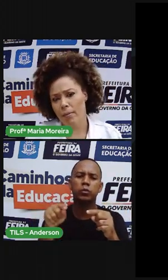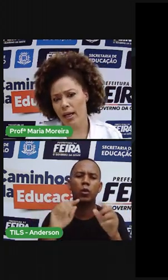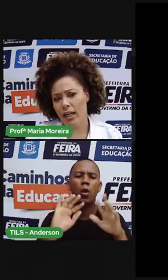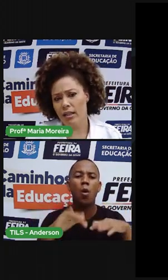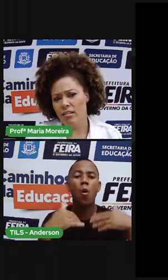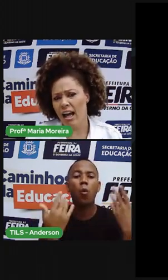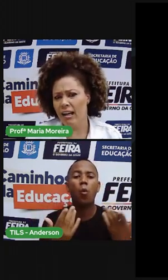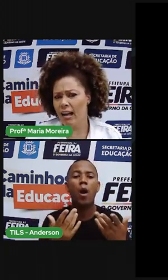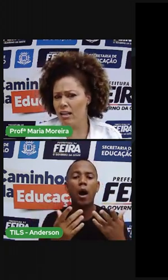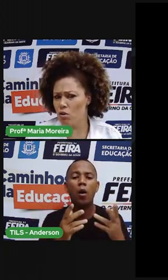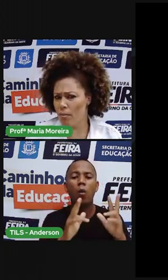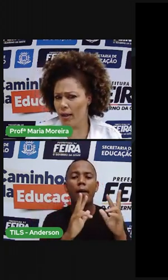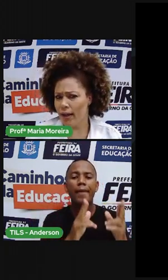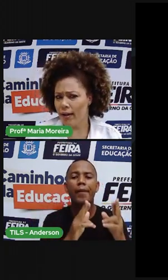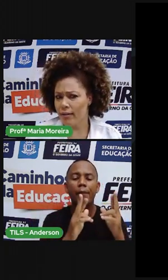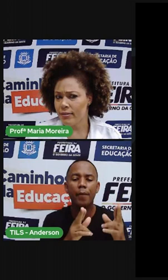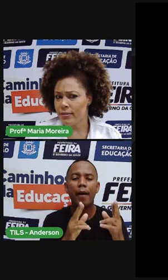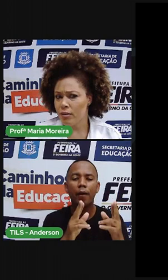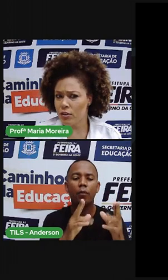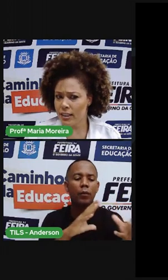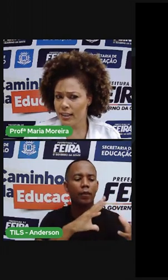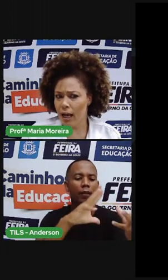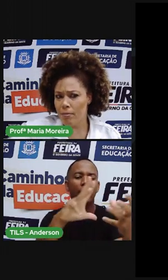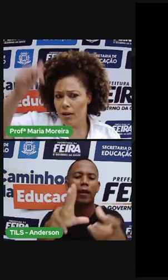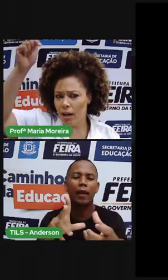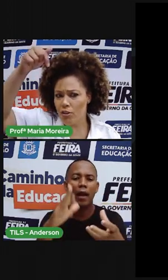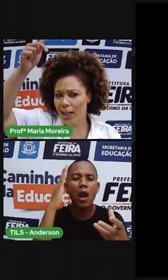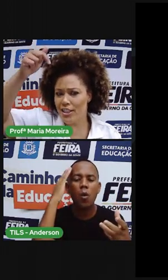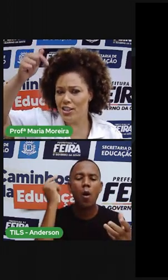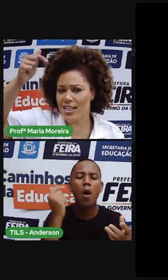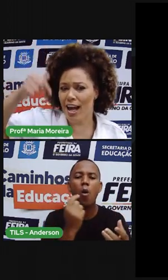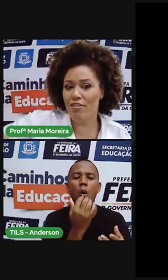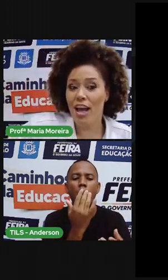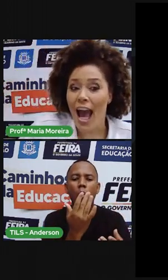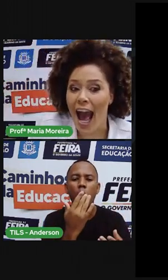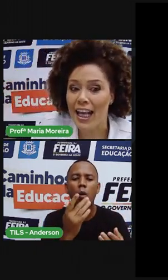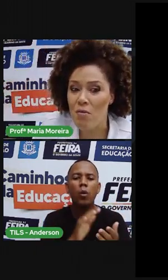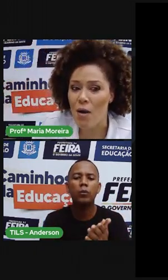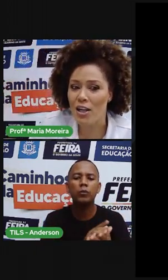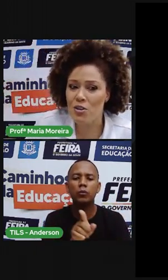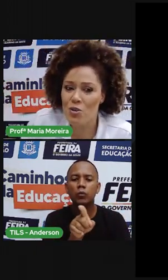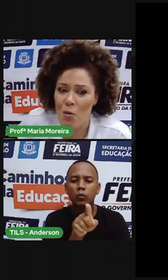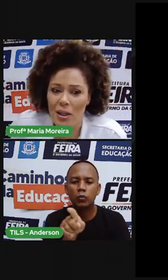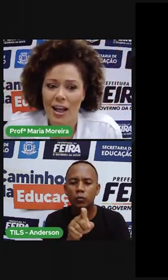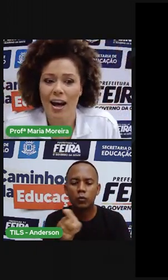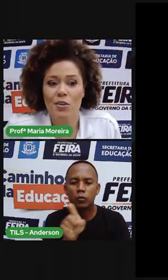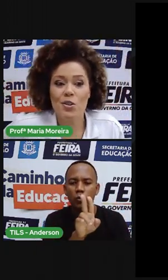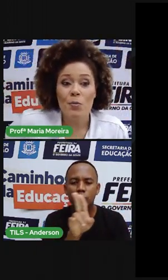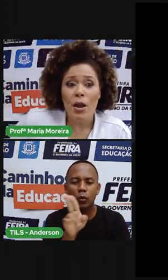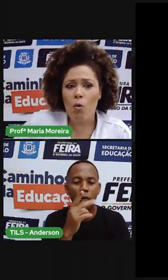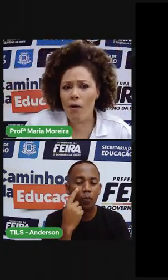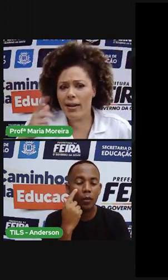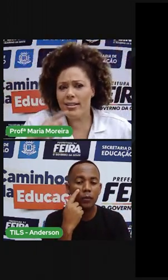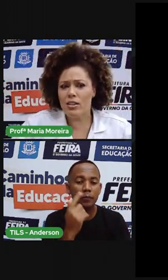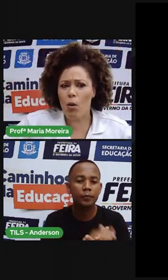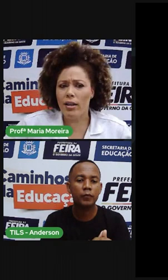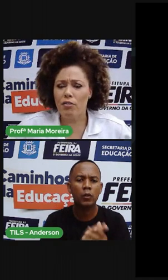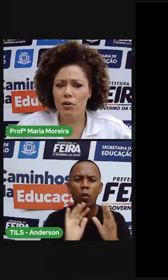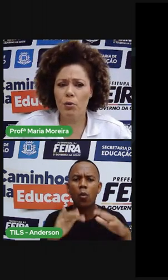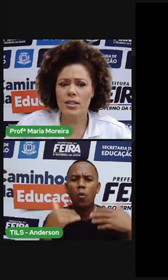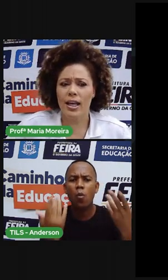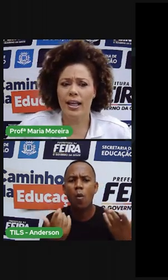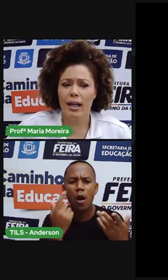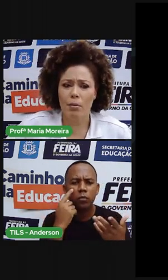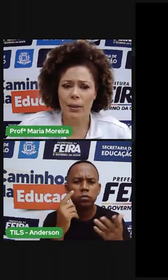a vermelha, a lilás ou a amarela? Você sabe? Onde é que a gente escreve? Aqui embaixo nos comentários. Qual é dessas